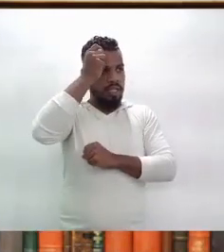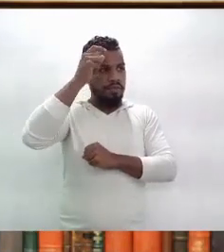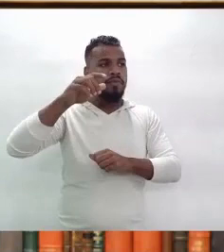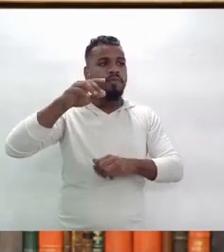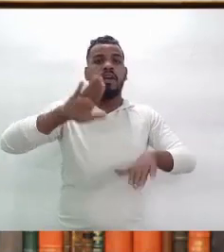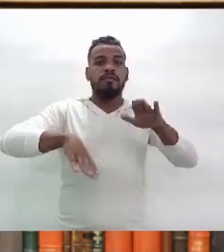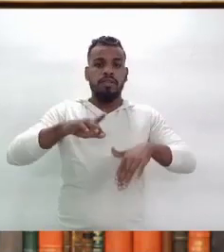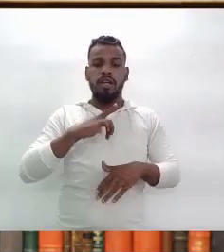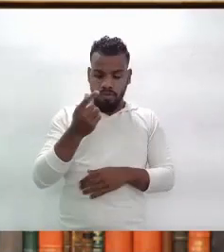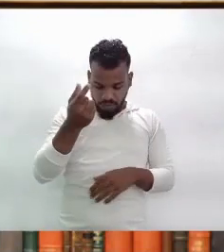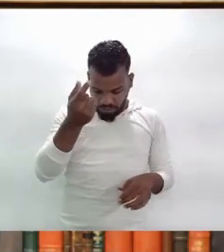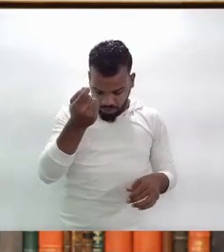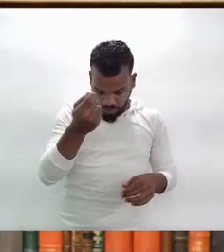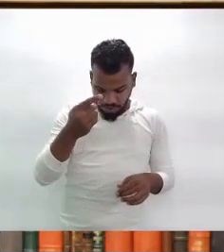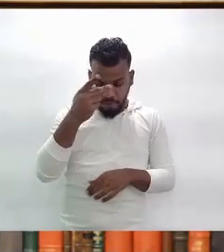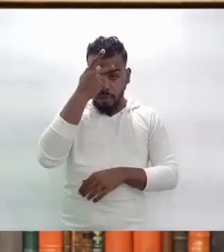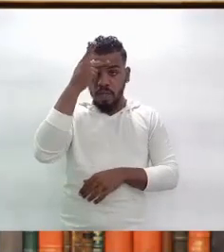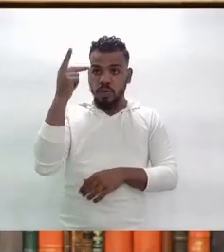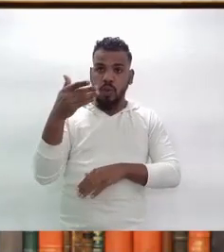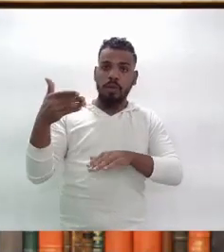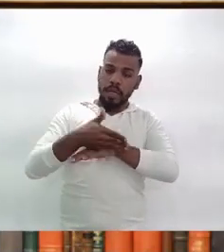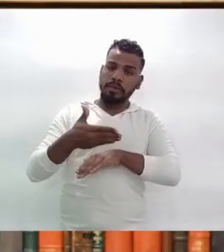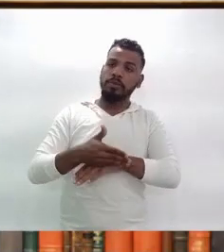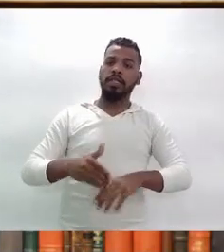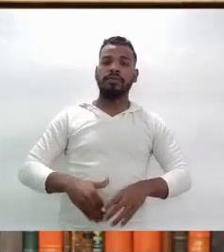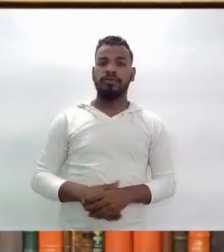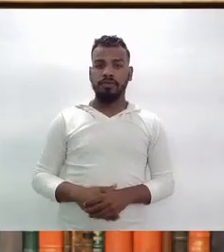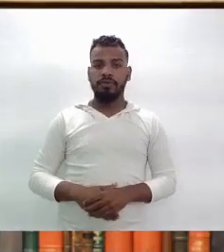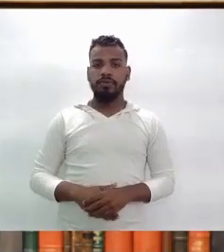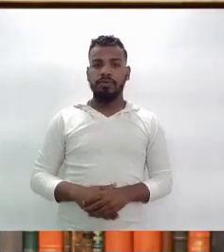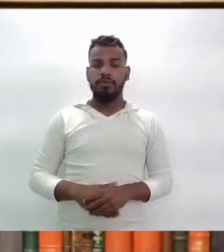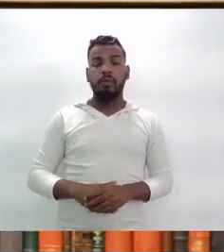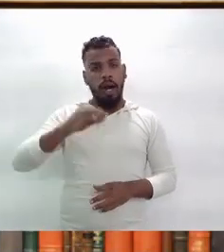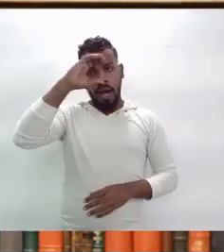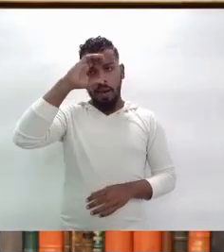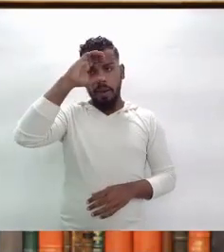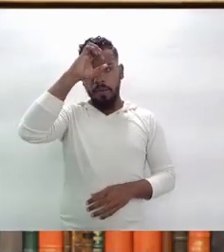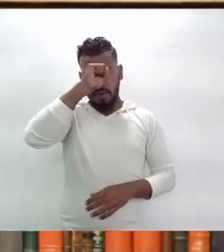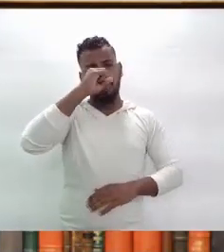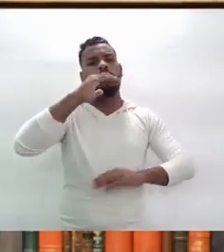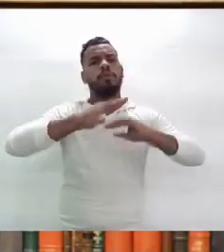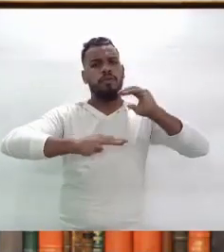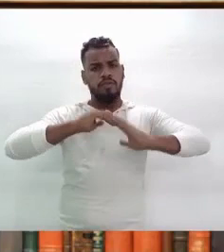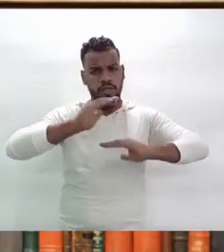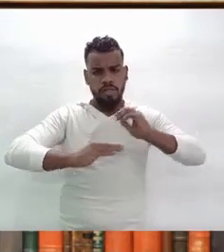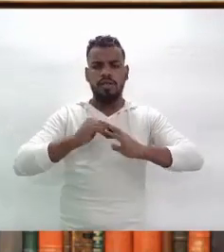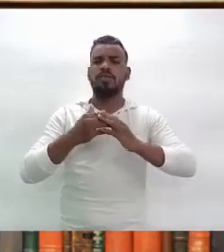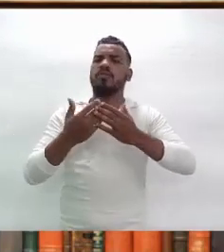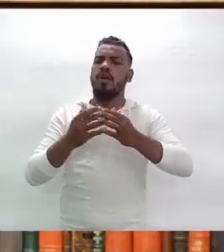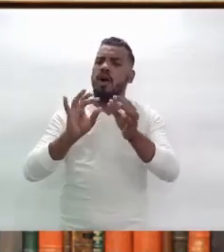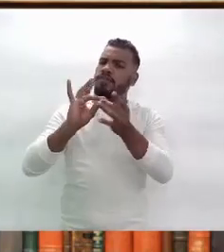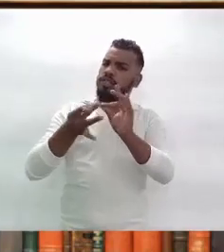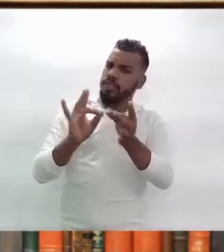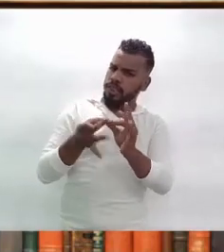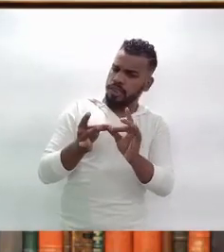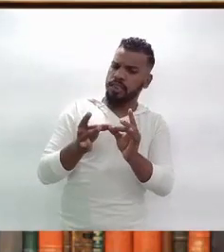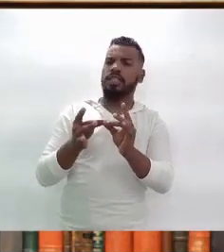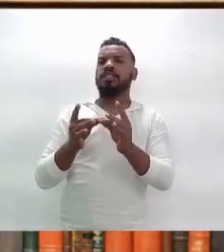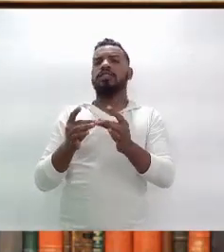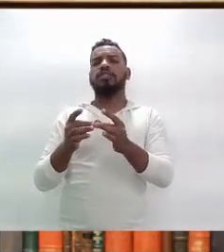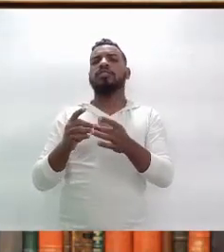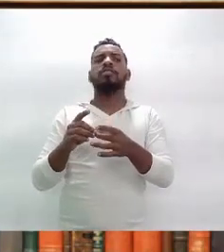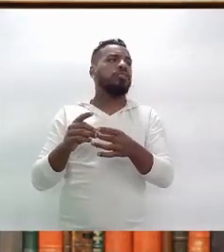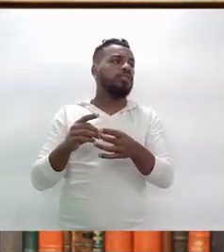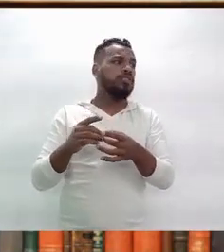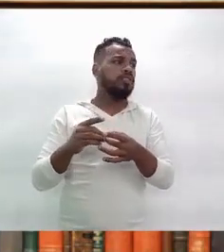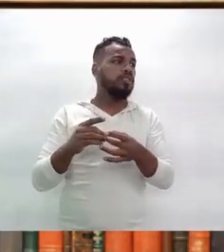torna renda para as próprias pessoas que estão participando. Eles aprendem, de certa parte, uma profissão, uma oficina, um artesanato, alguma coisa,